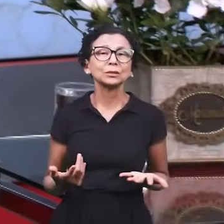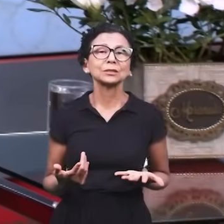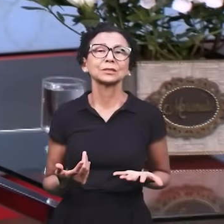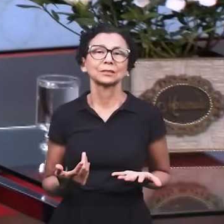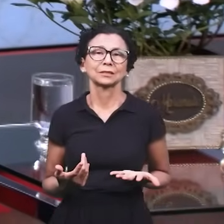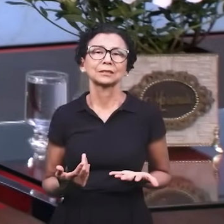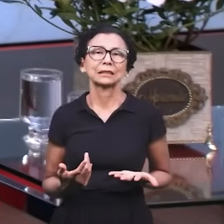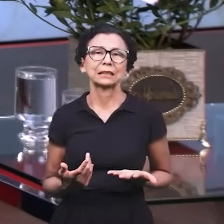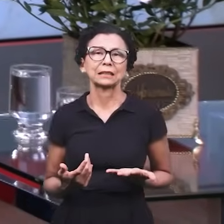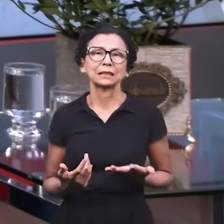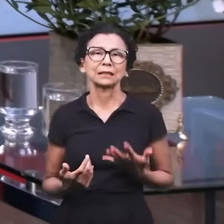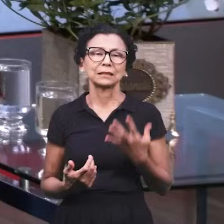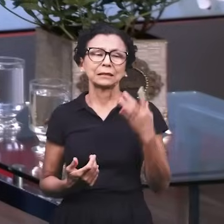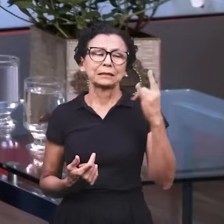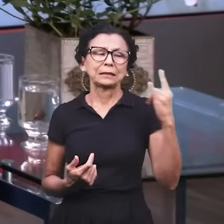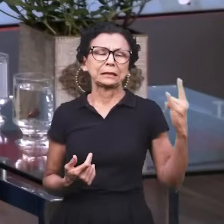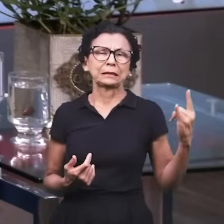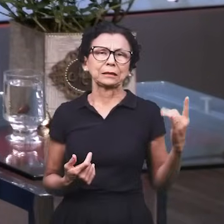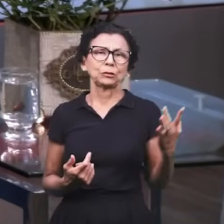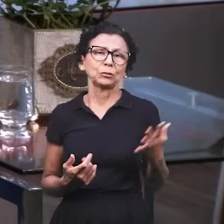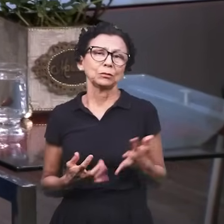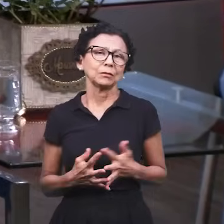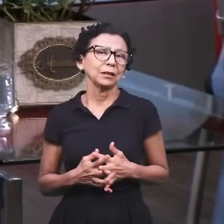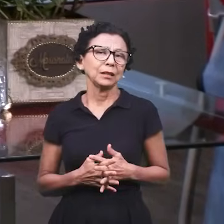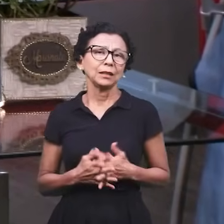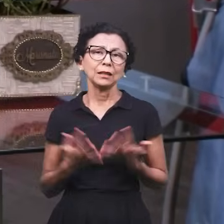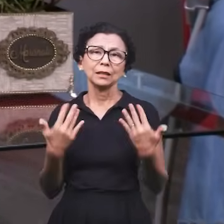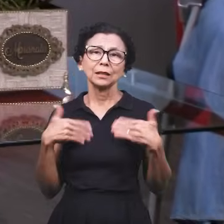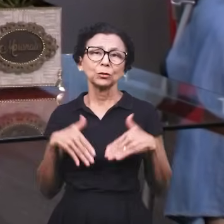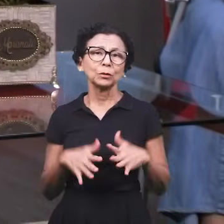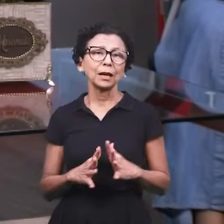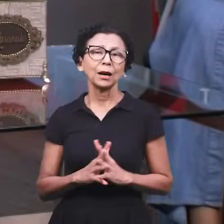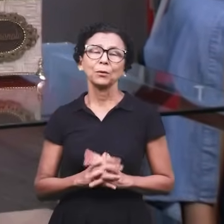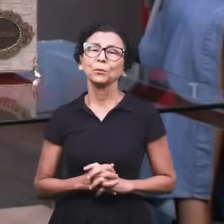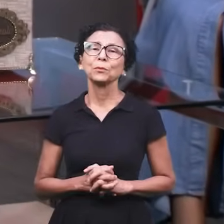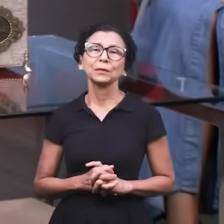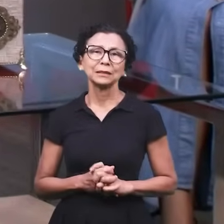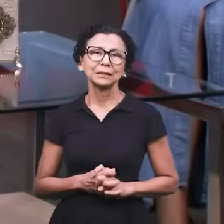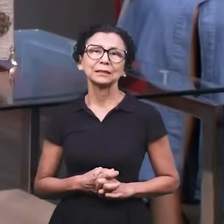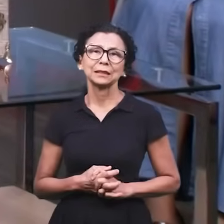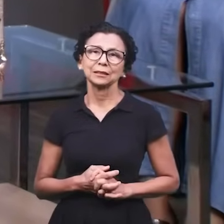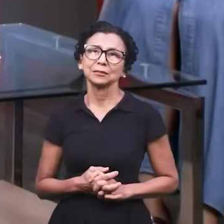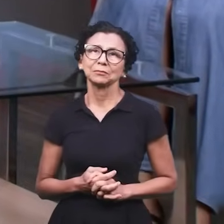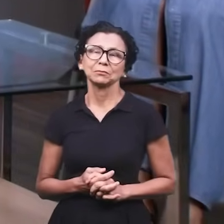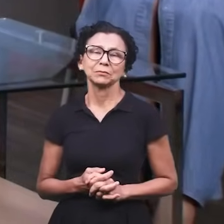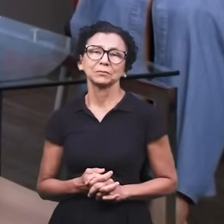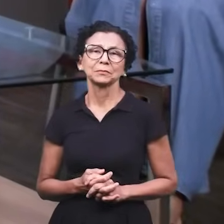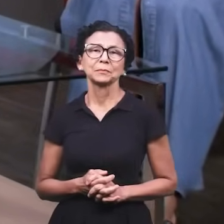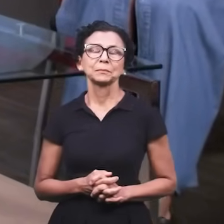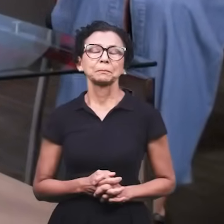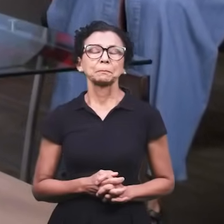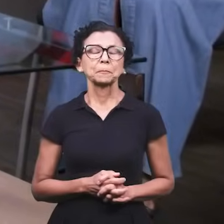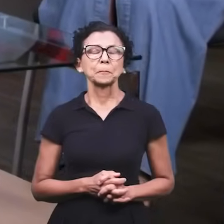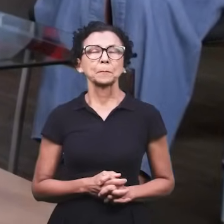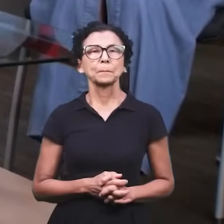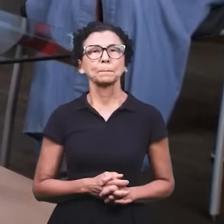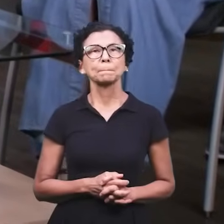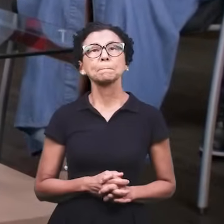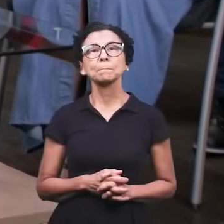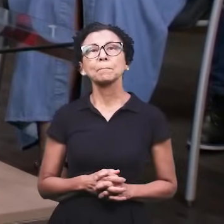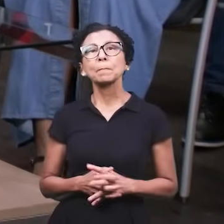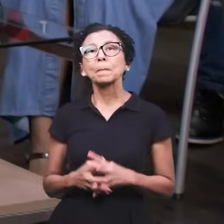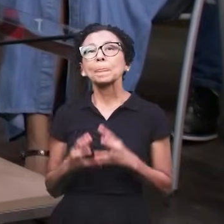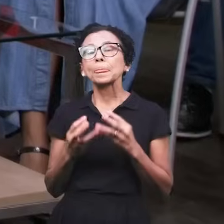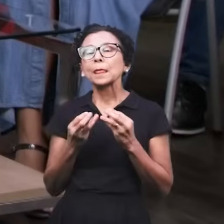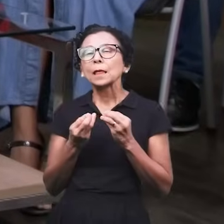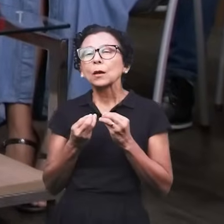do homem carnal, nós estamos falando da nossa natureza, dos nossos desejos, que são naturais. Ninguém está dizendo que não são. Agora, como é que você vai